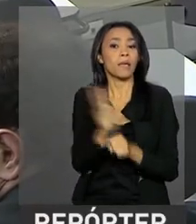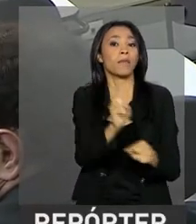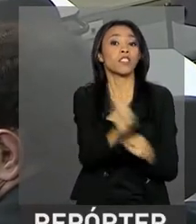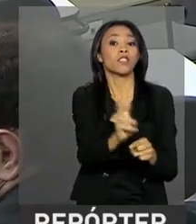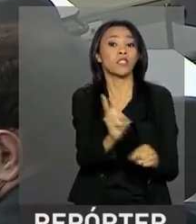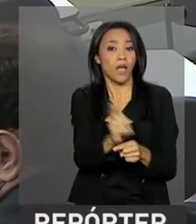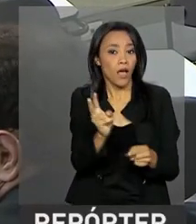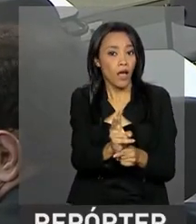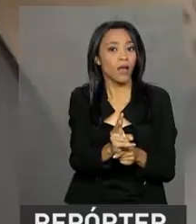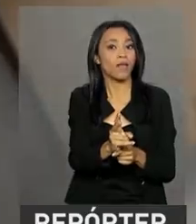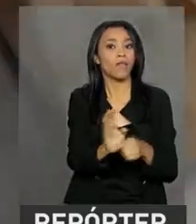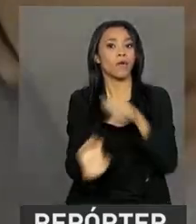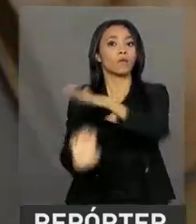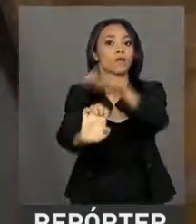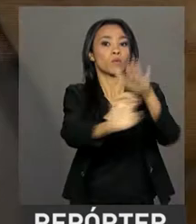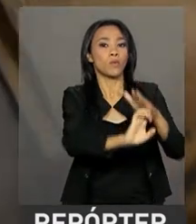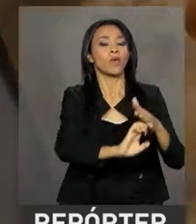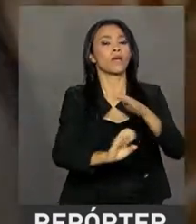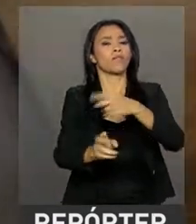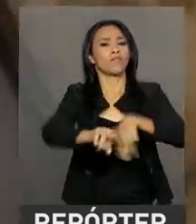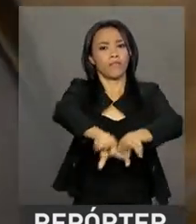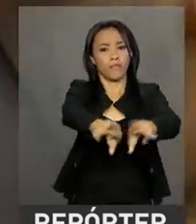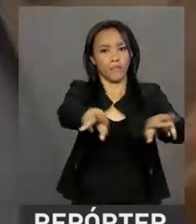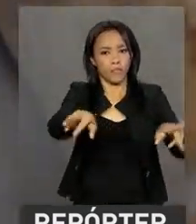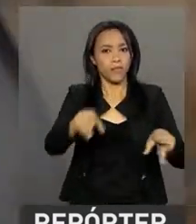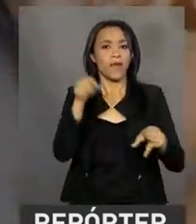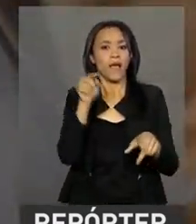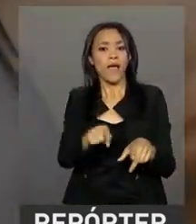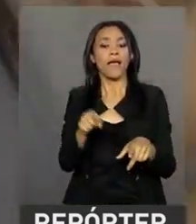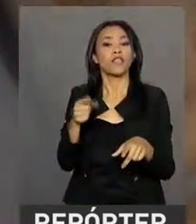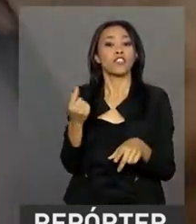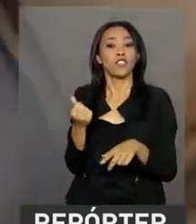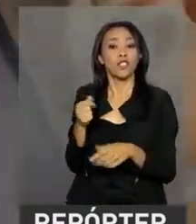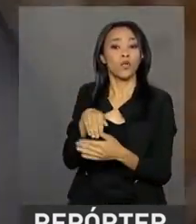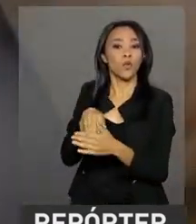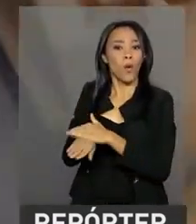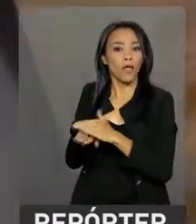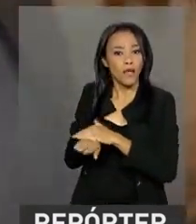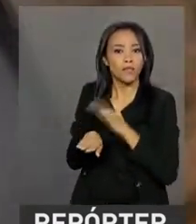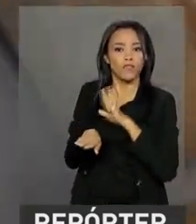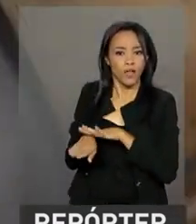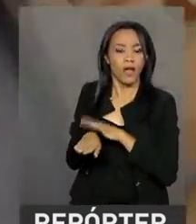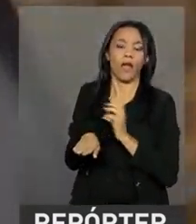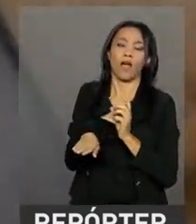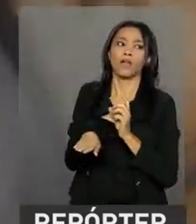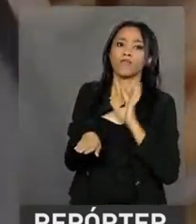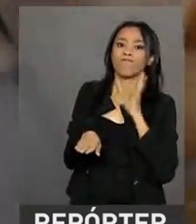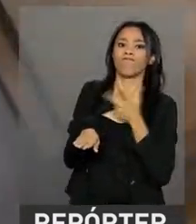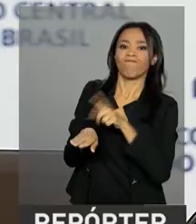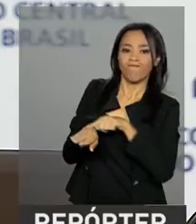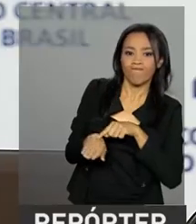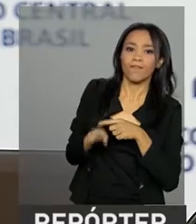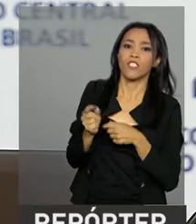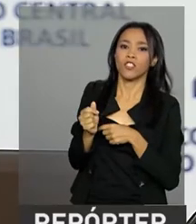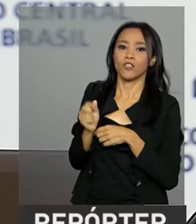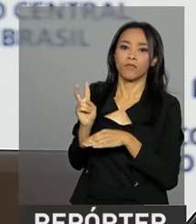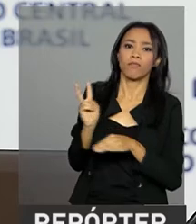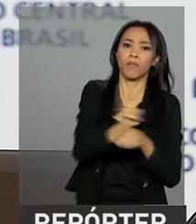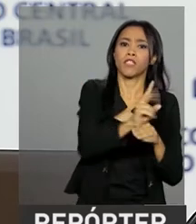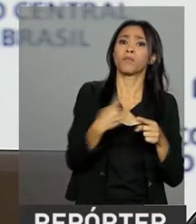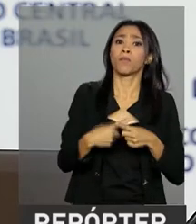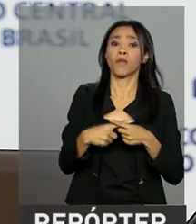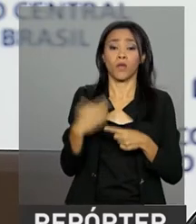emprestados representam uma parte do volume em caixa seguindo regras internacionais o sistema